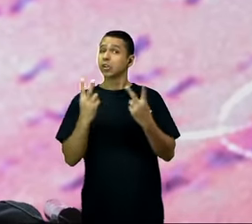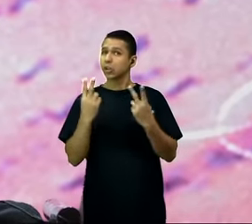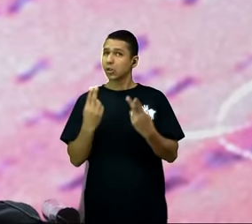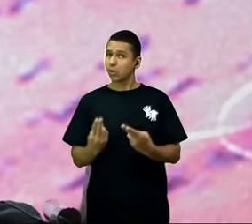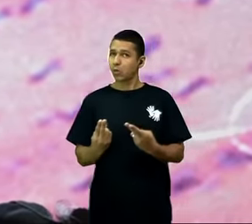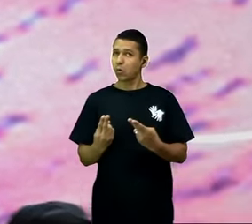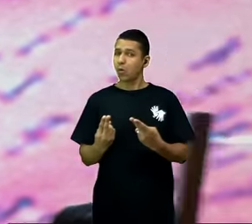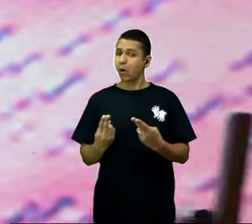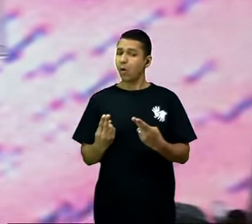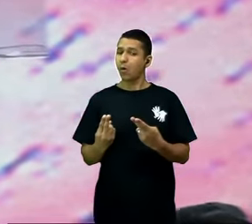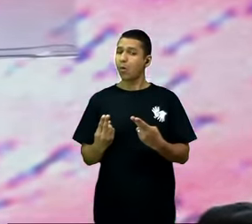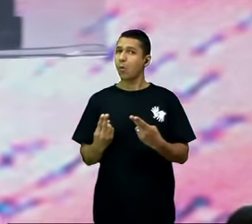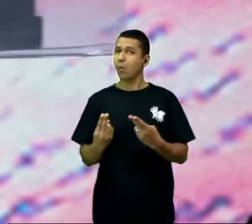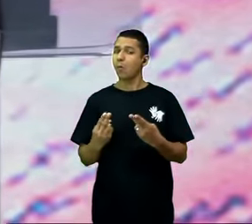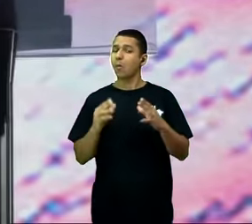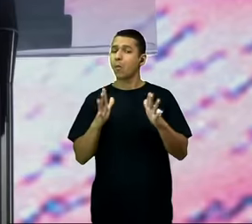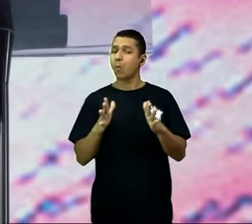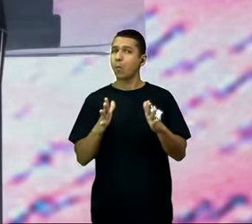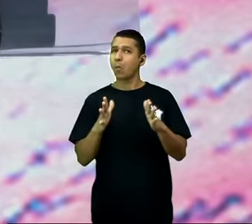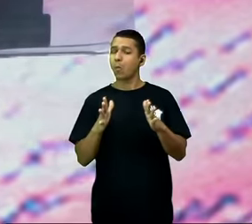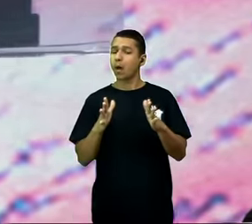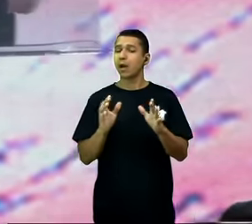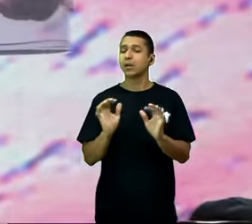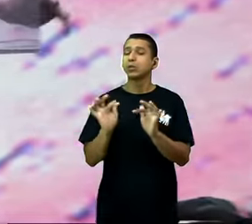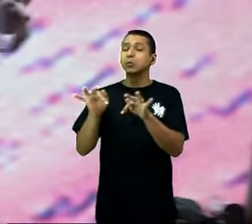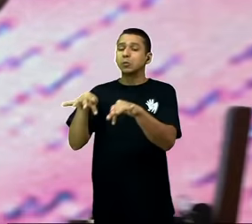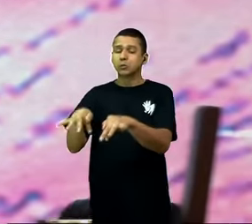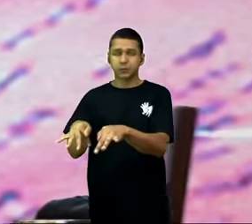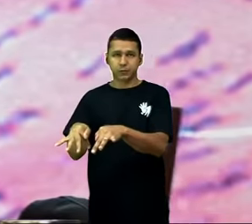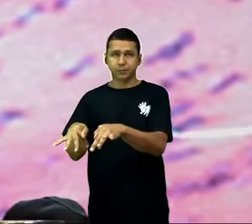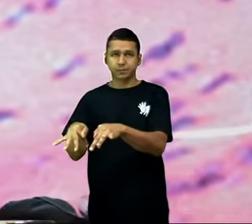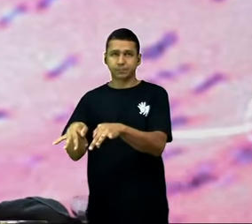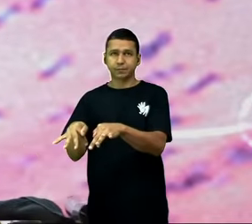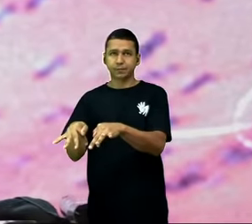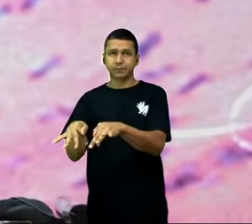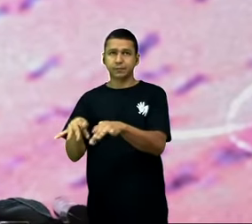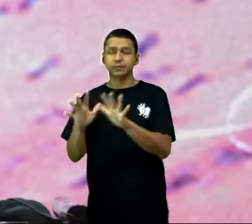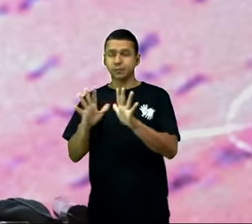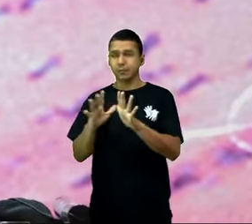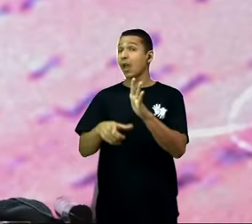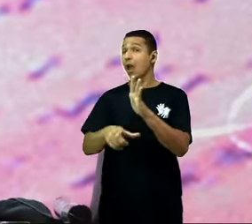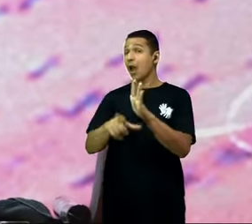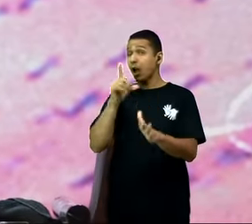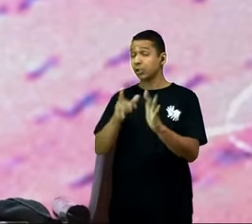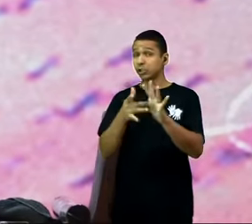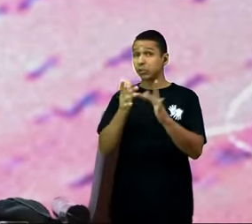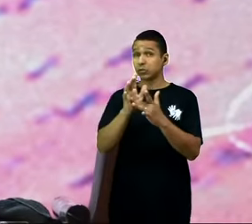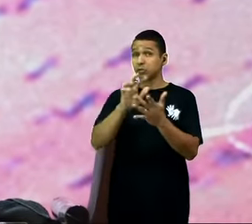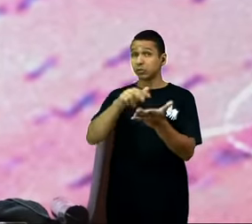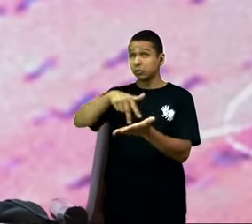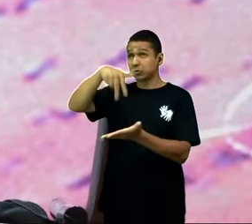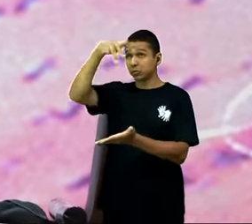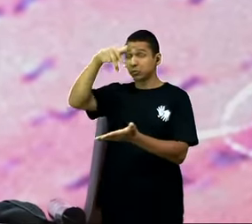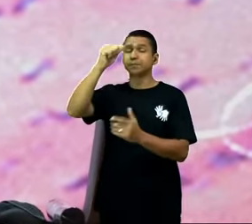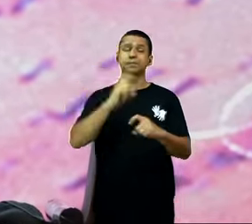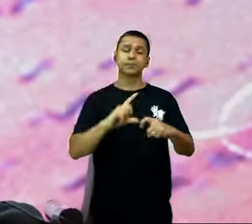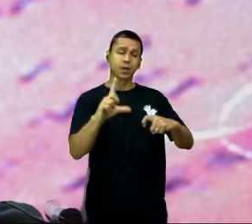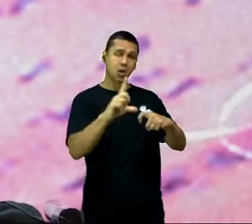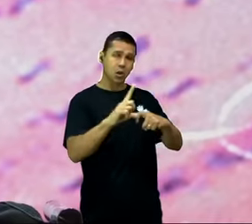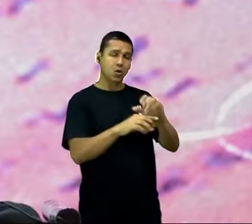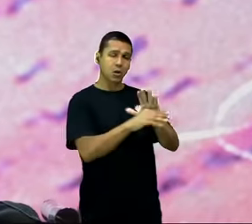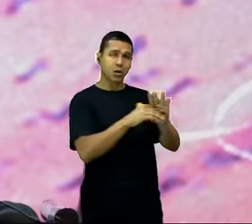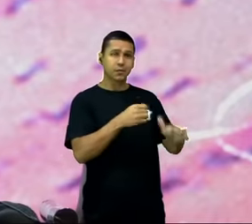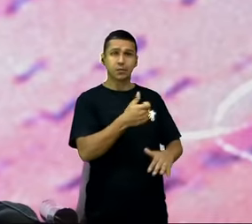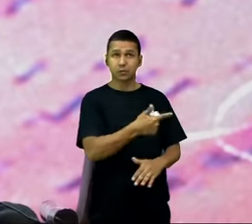que agora no final. No final da vida dele, olha o que Jesus vai falar. Antes de Jesus subir ao céu. Lucas capítulo 22,